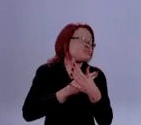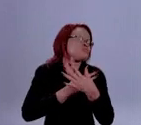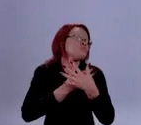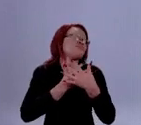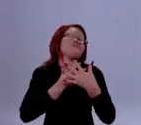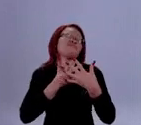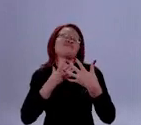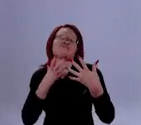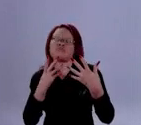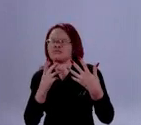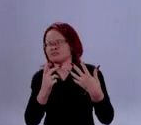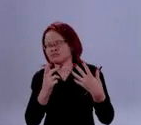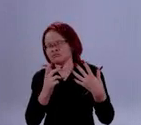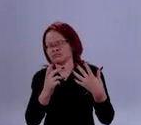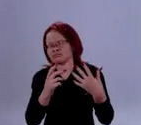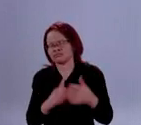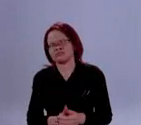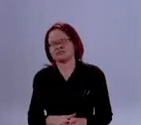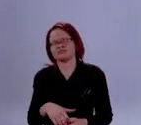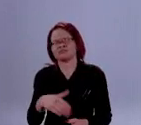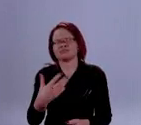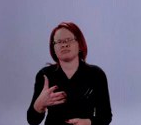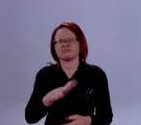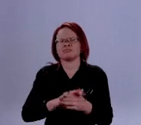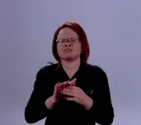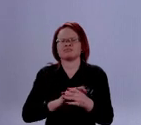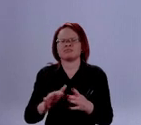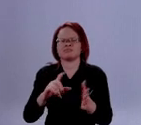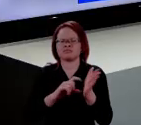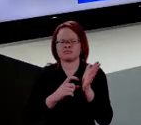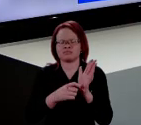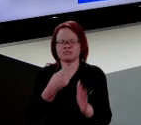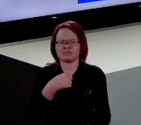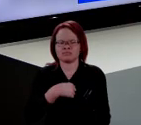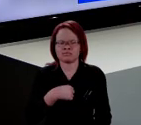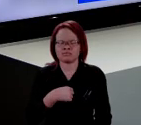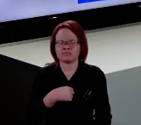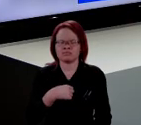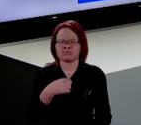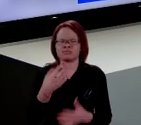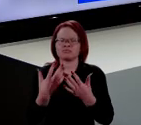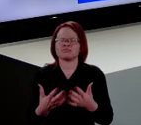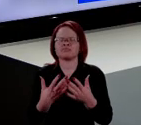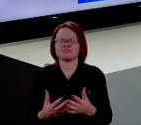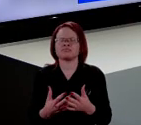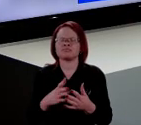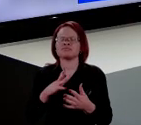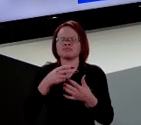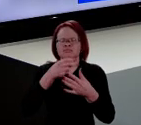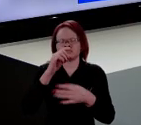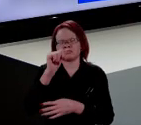longamente também usa a primeira pessoa que a match cal eu agora vamos falar dos